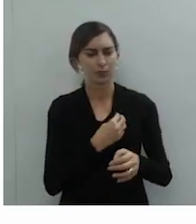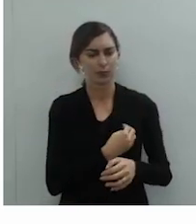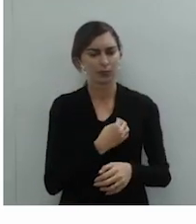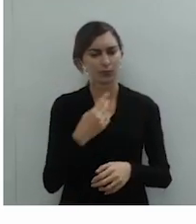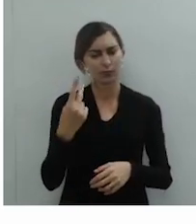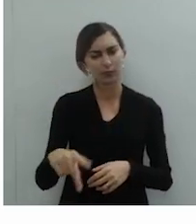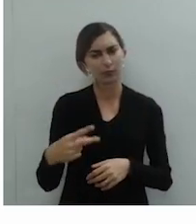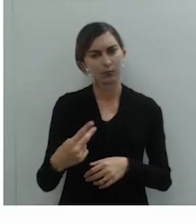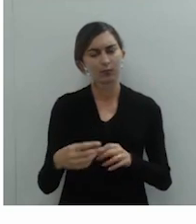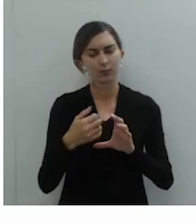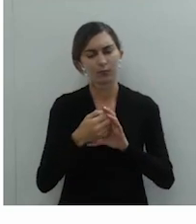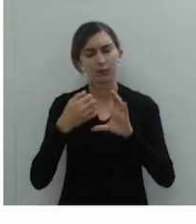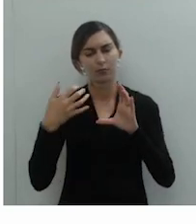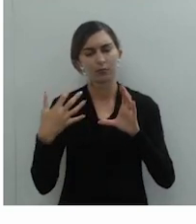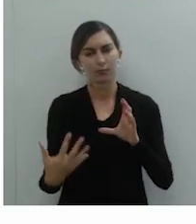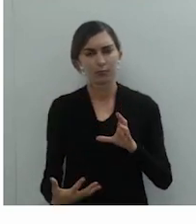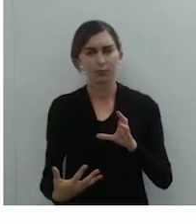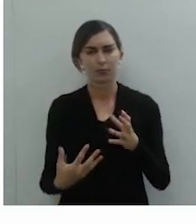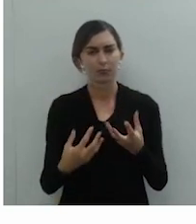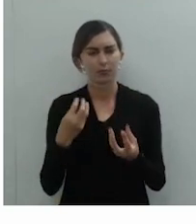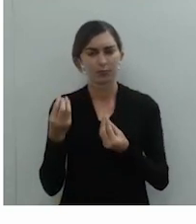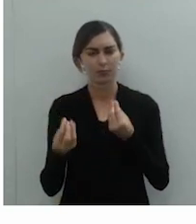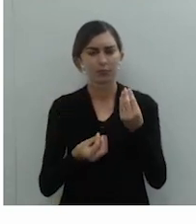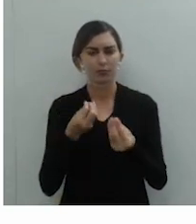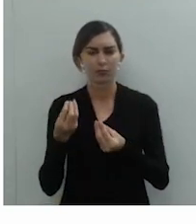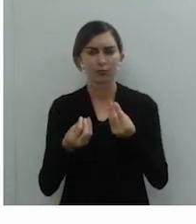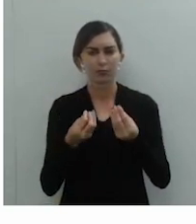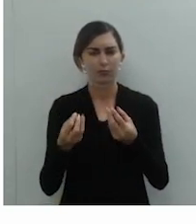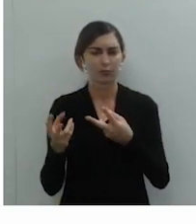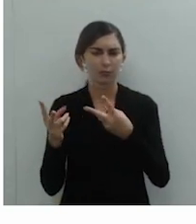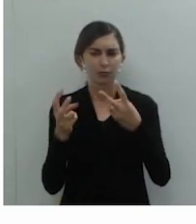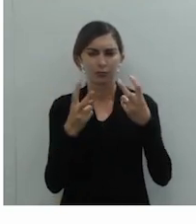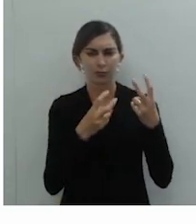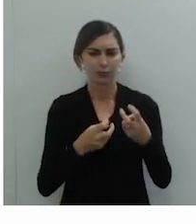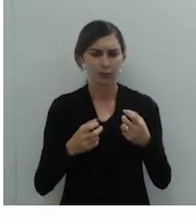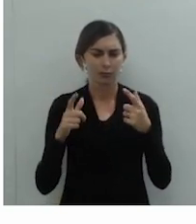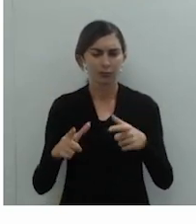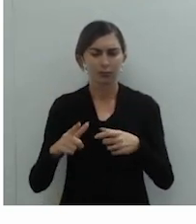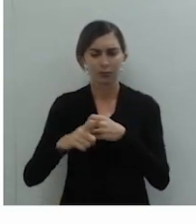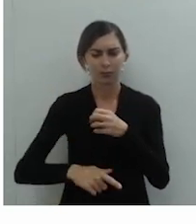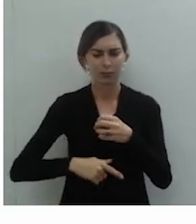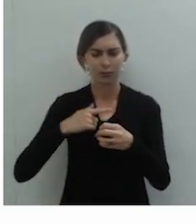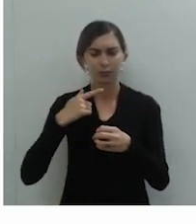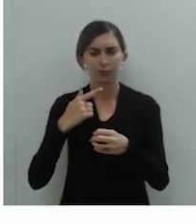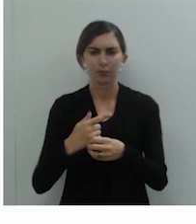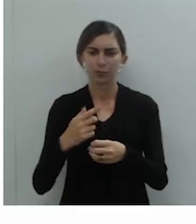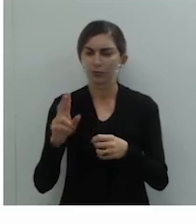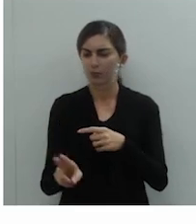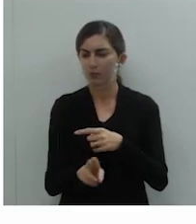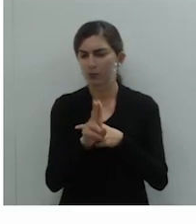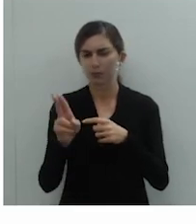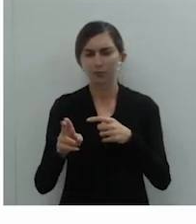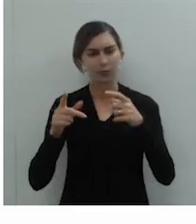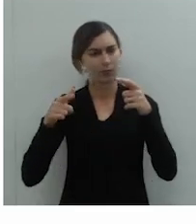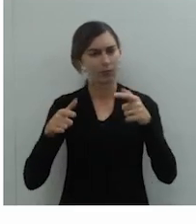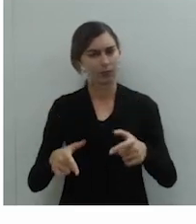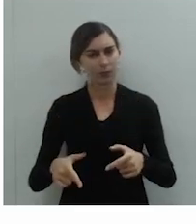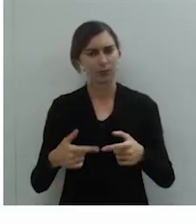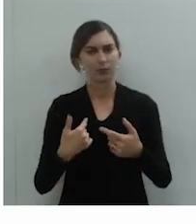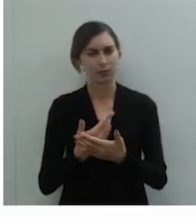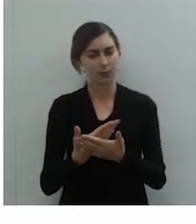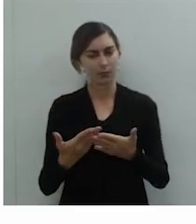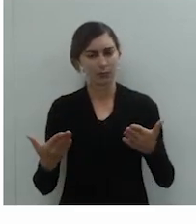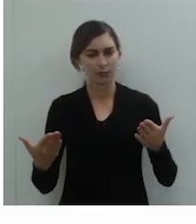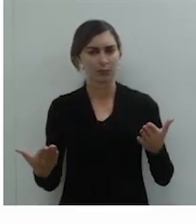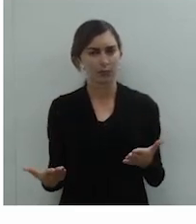são características e forma de perceber o espaço geográfico e usar esse espaço geográfico